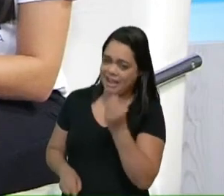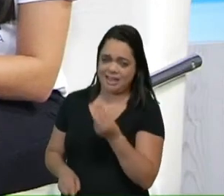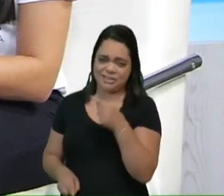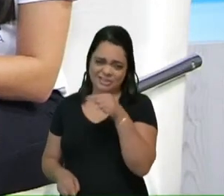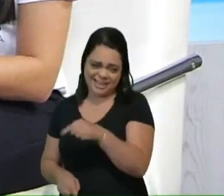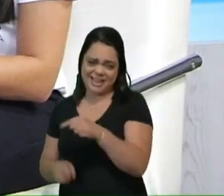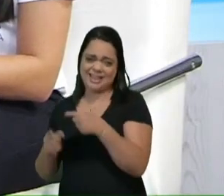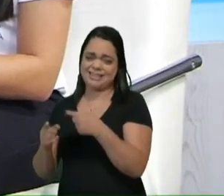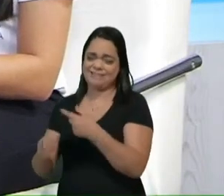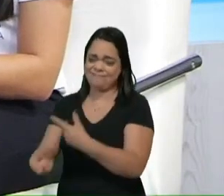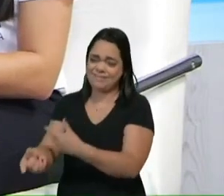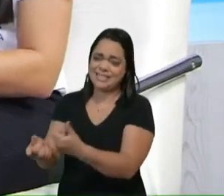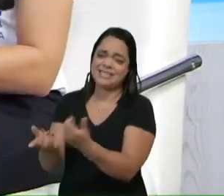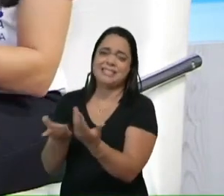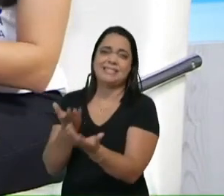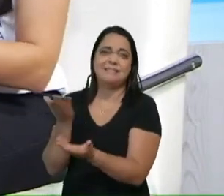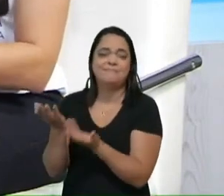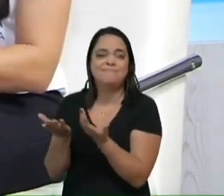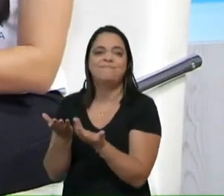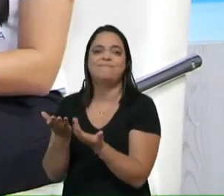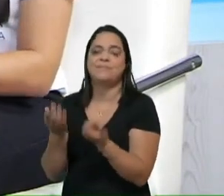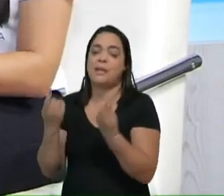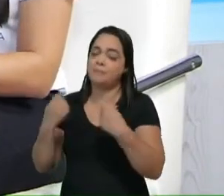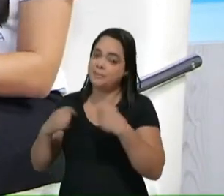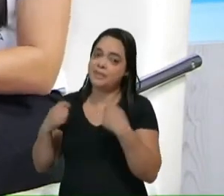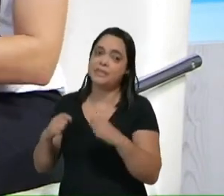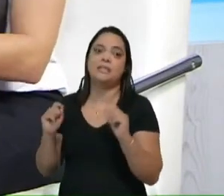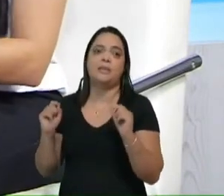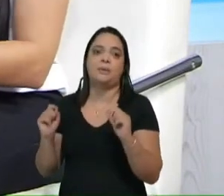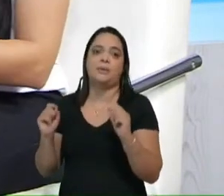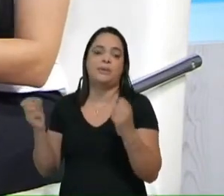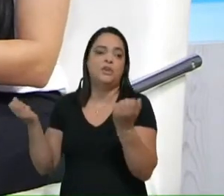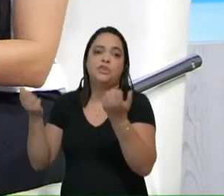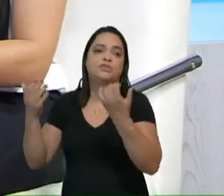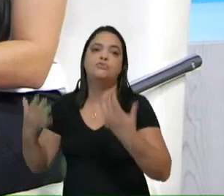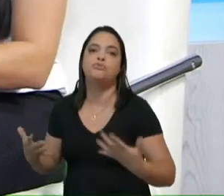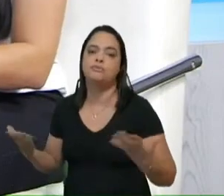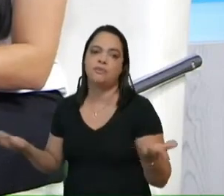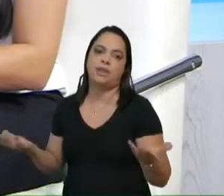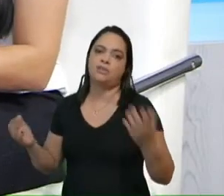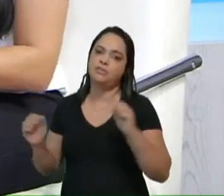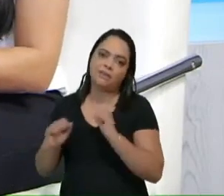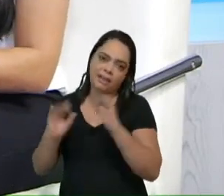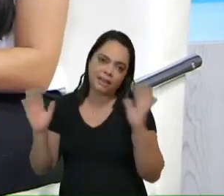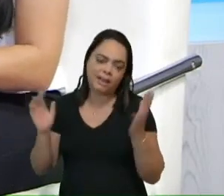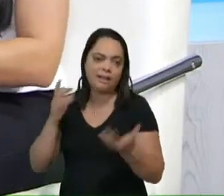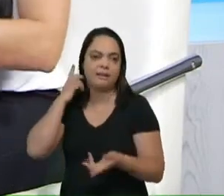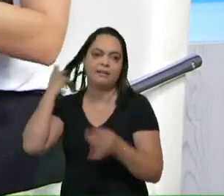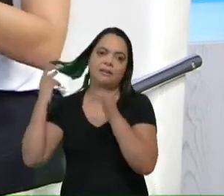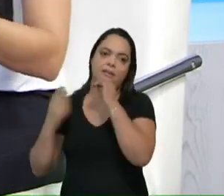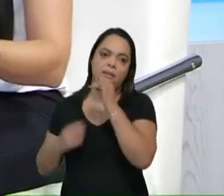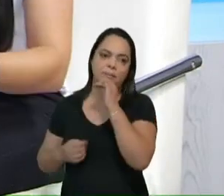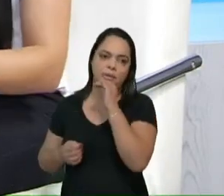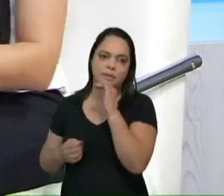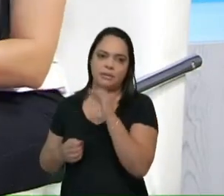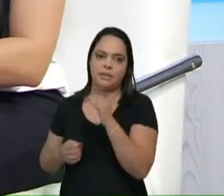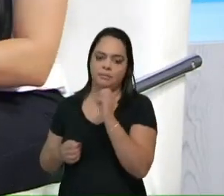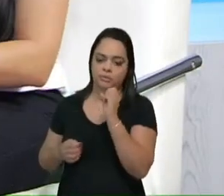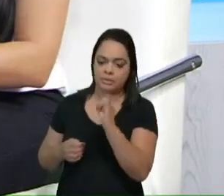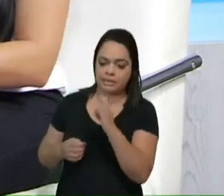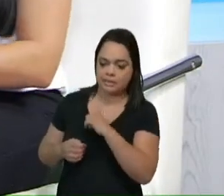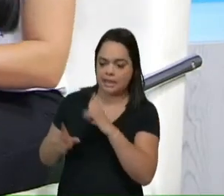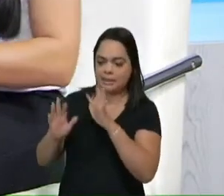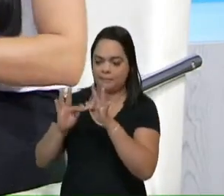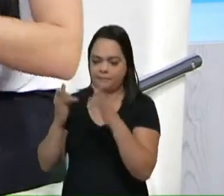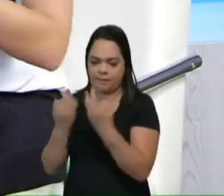esse eh precisa ter alguma justificativa né Clara né Aline como por exemplo já ter algum caso na família